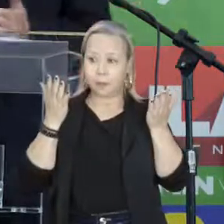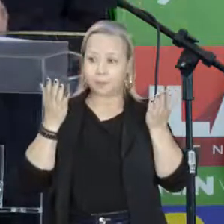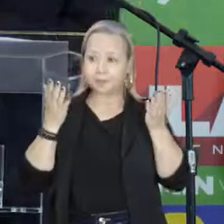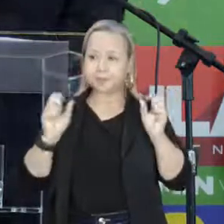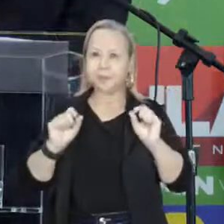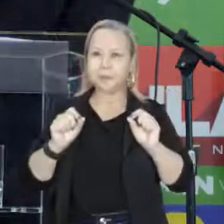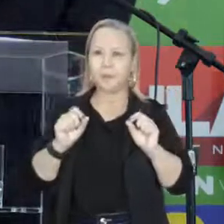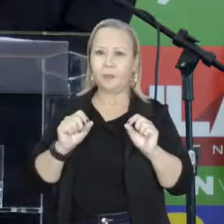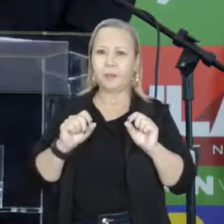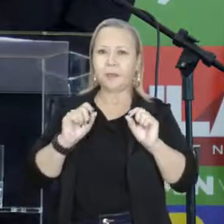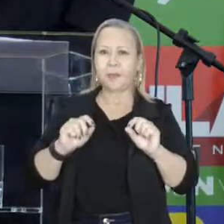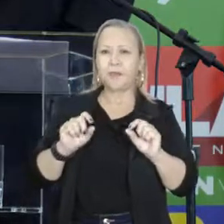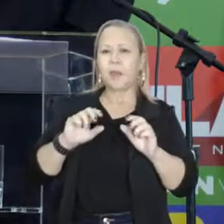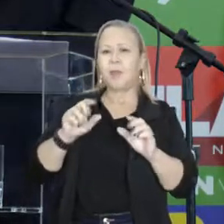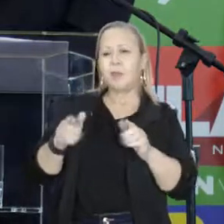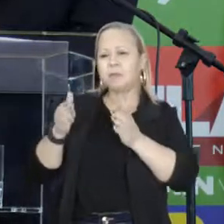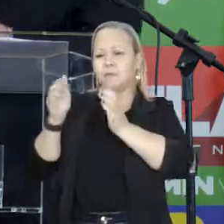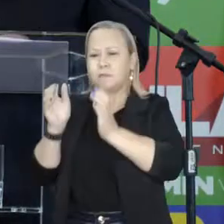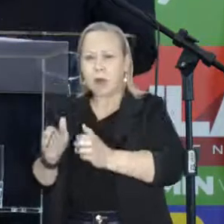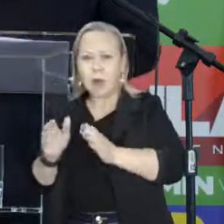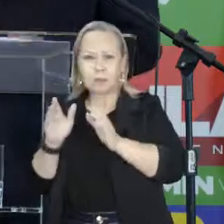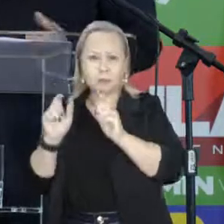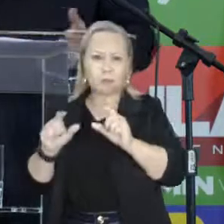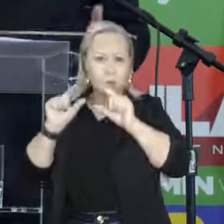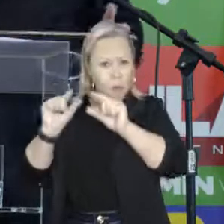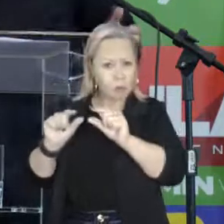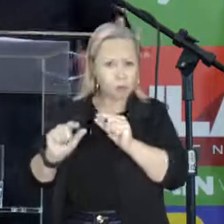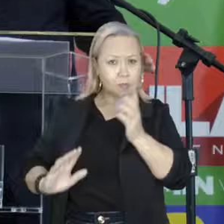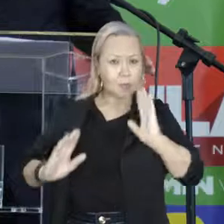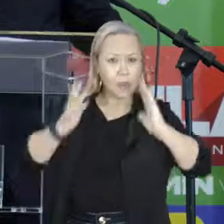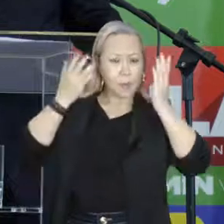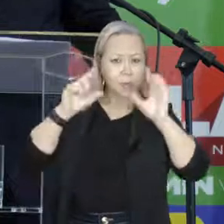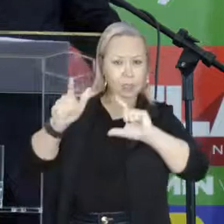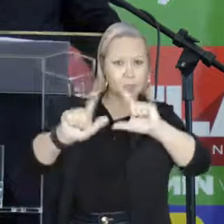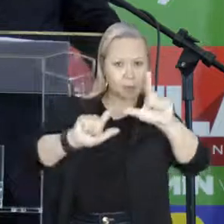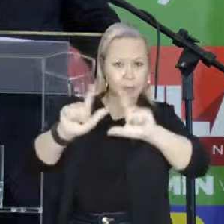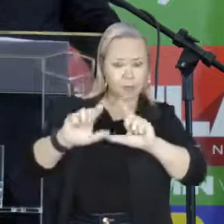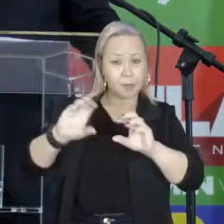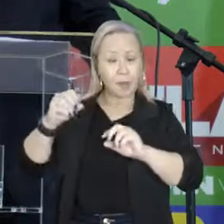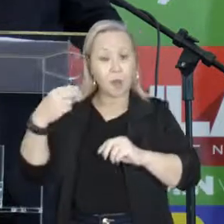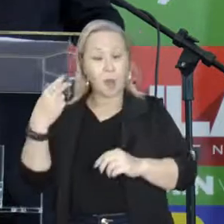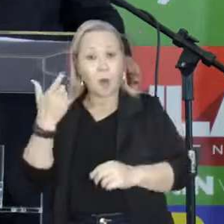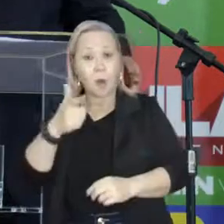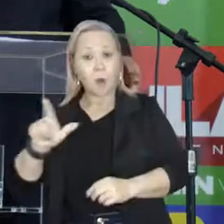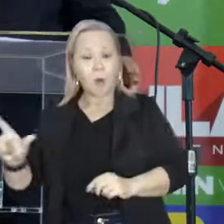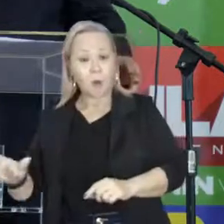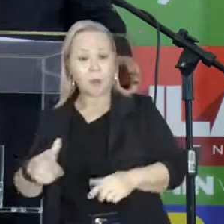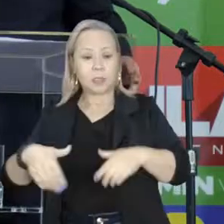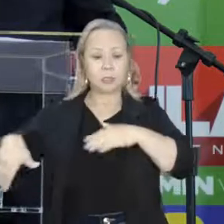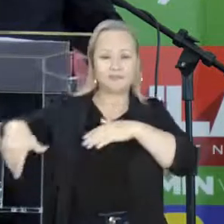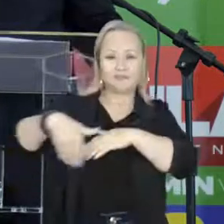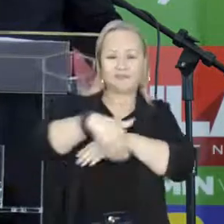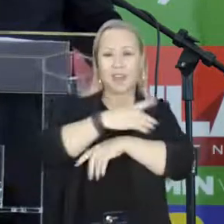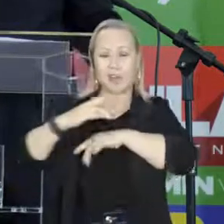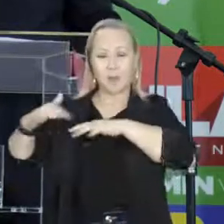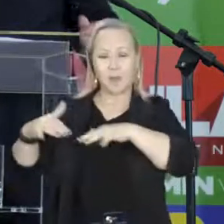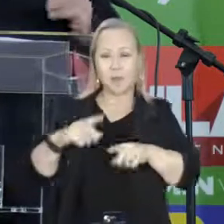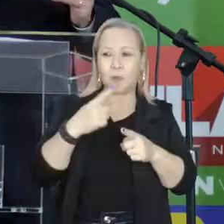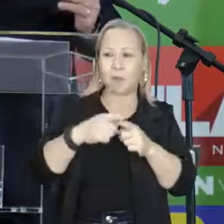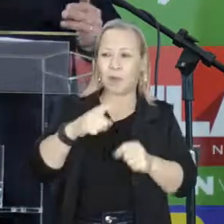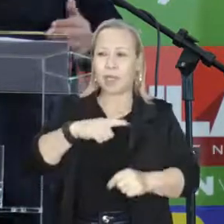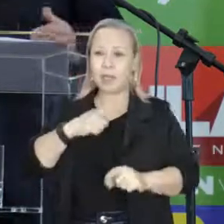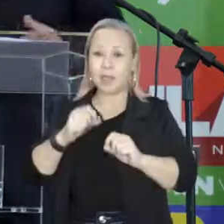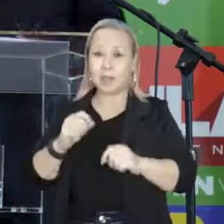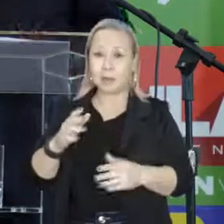da campanha será na televisão, outra parte da campanha será na rua, porque nós temos alguns estados que nós temos